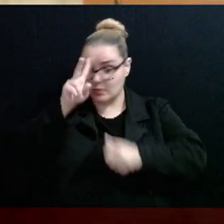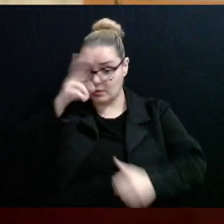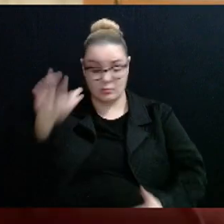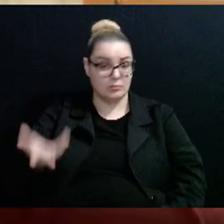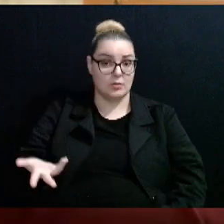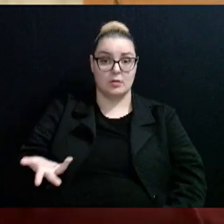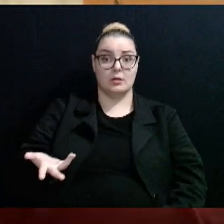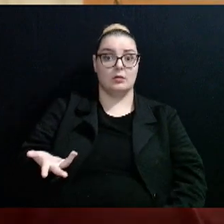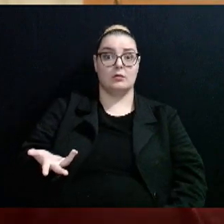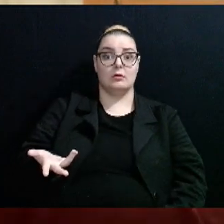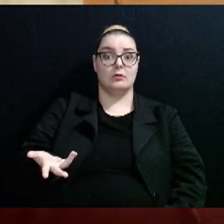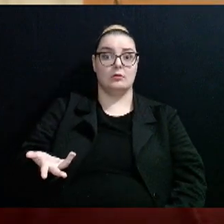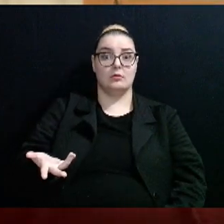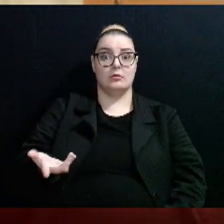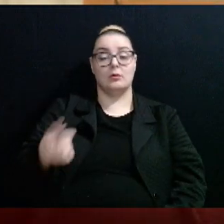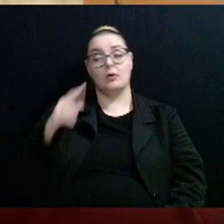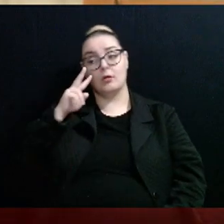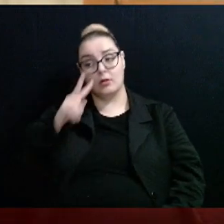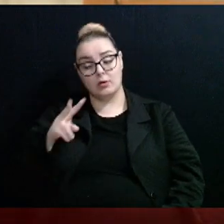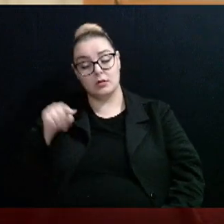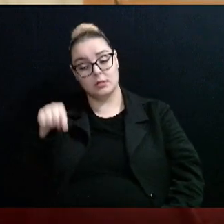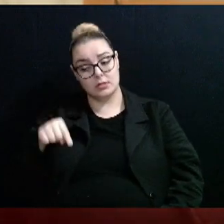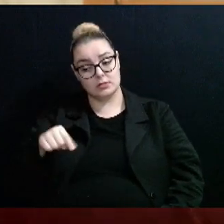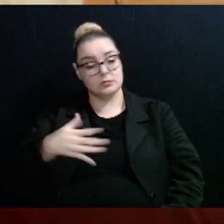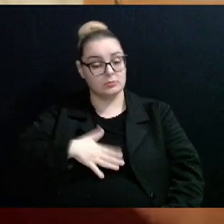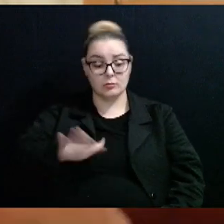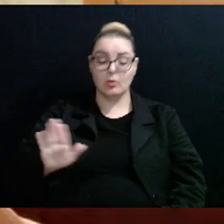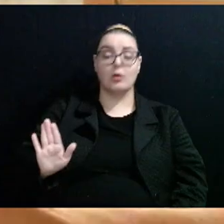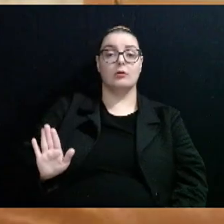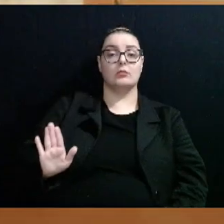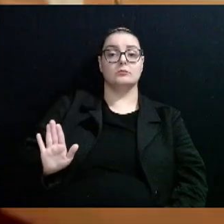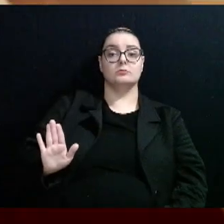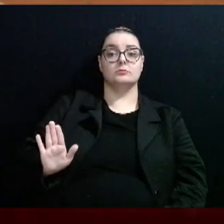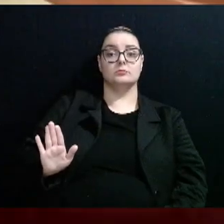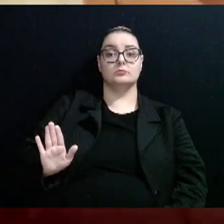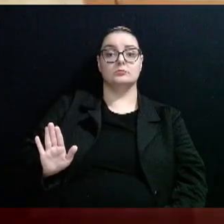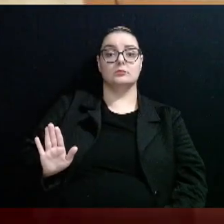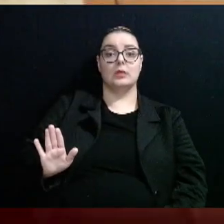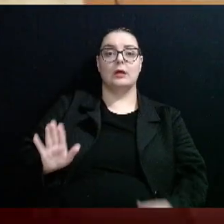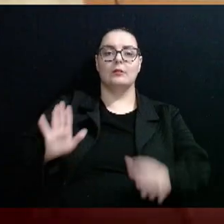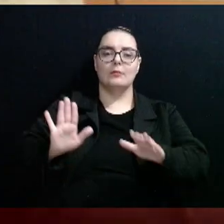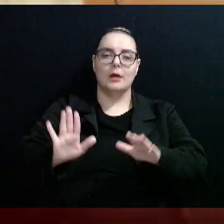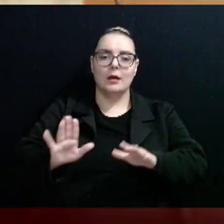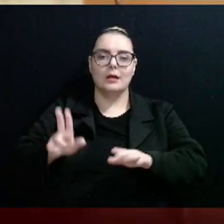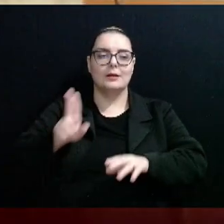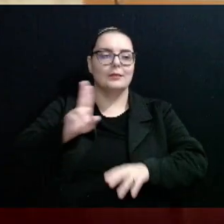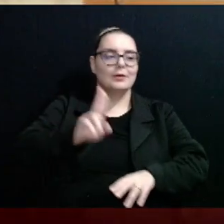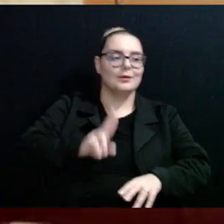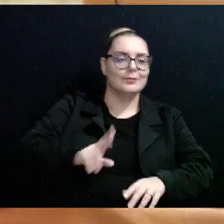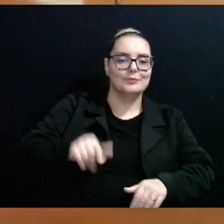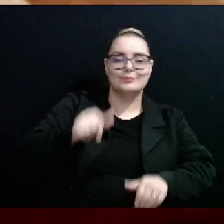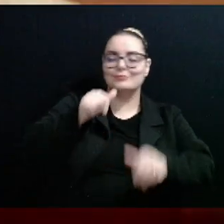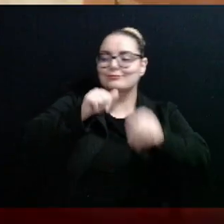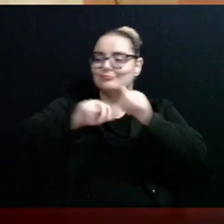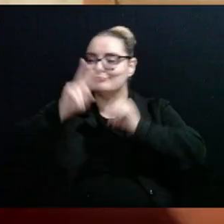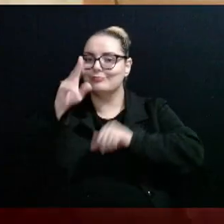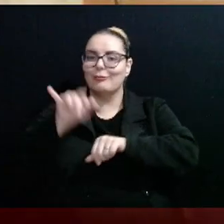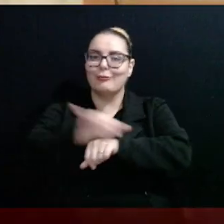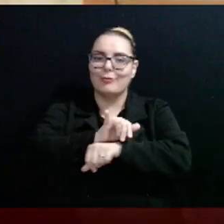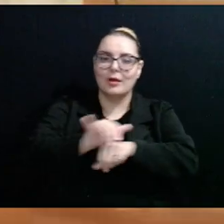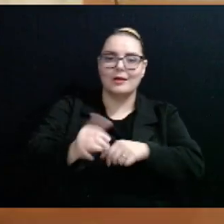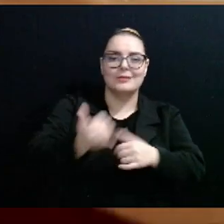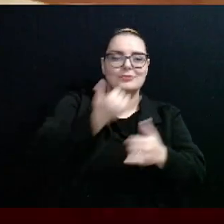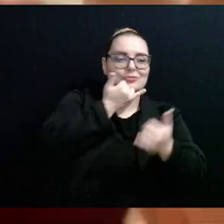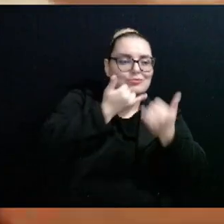Olha, isso está me incomodando. Só que a gente vai utilizando do álcool para que